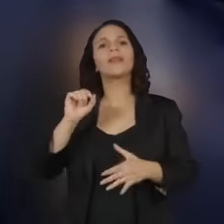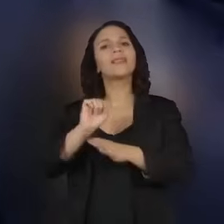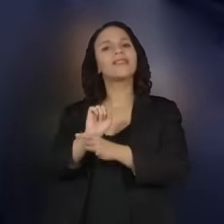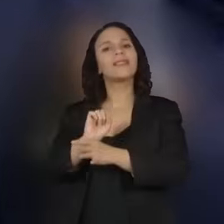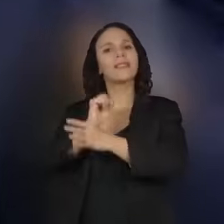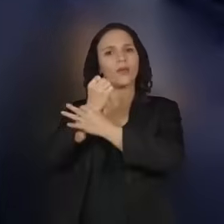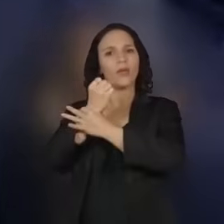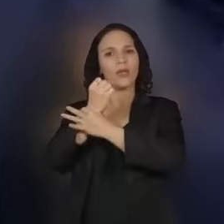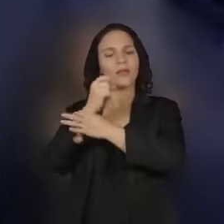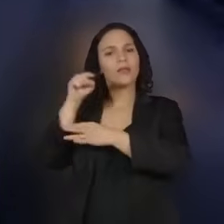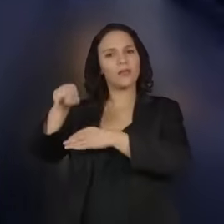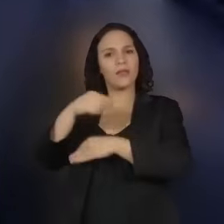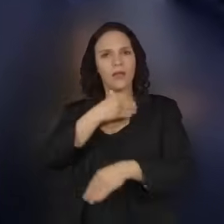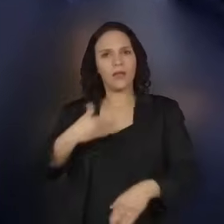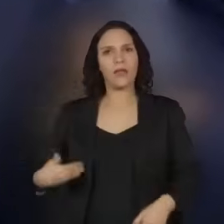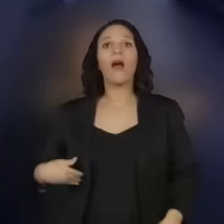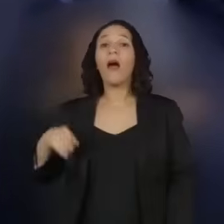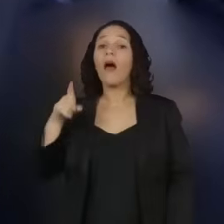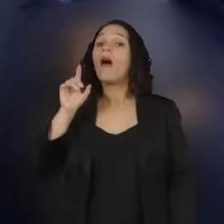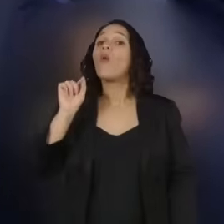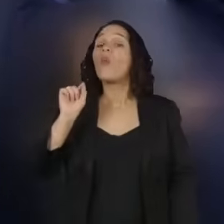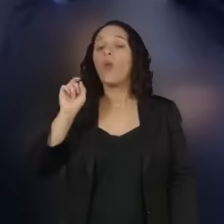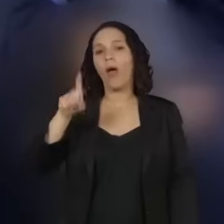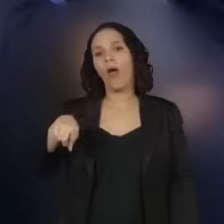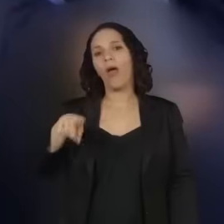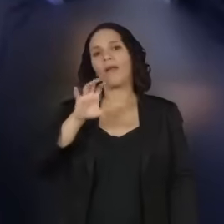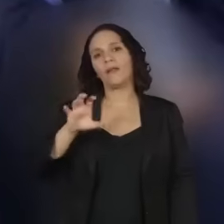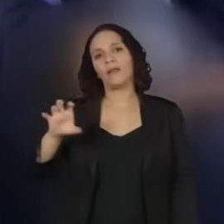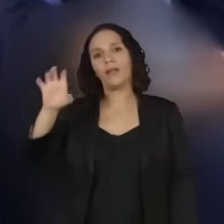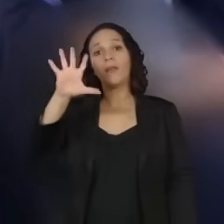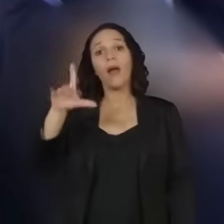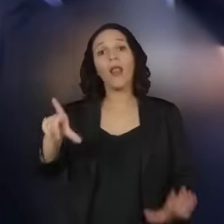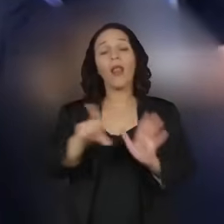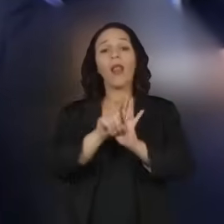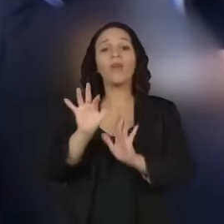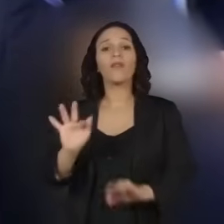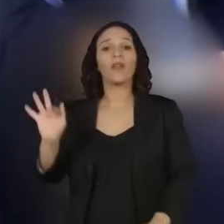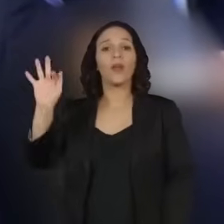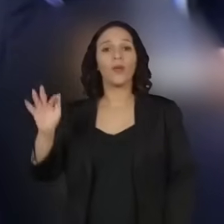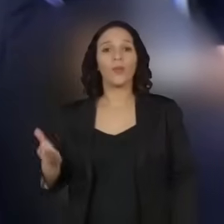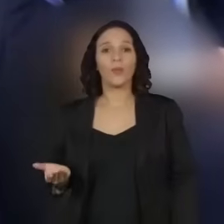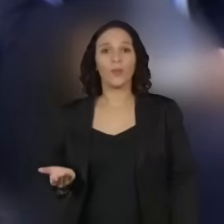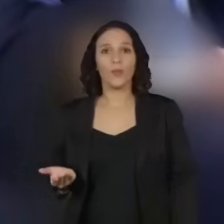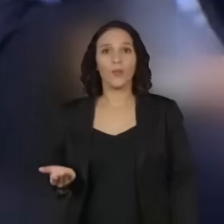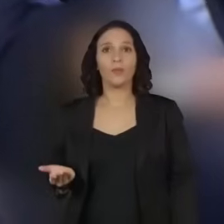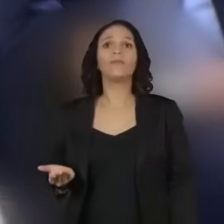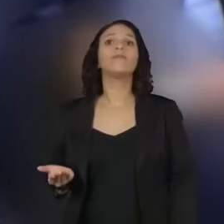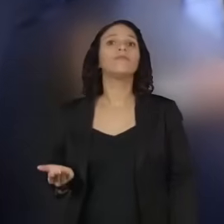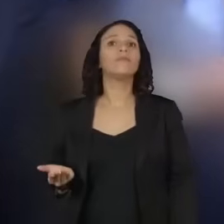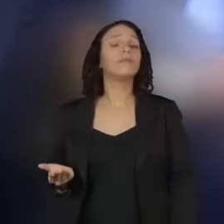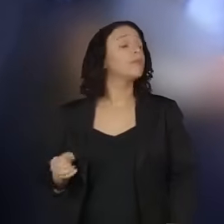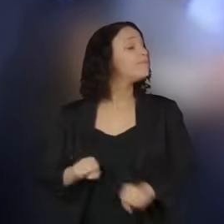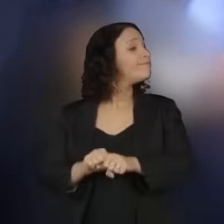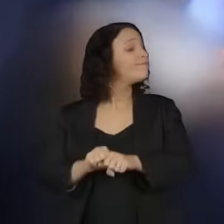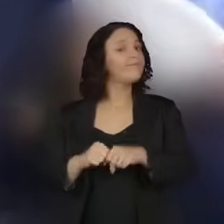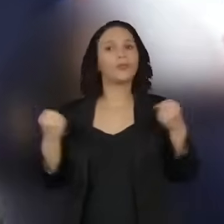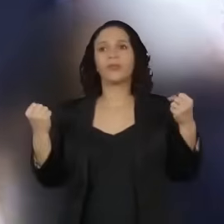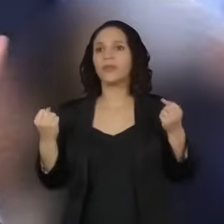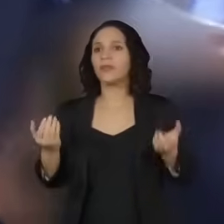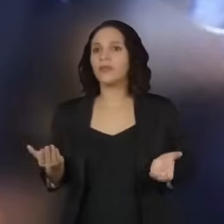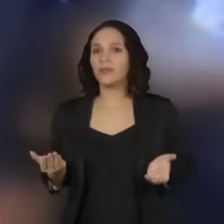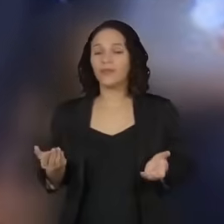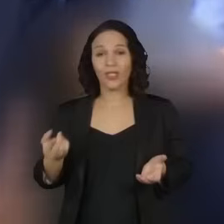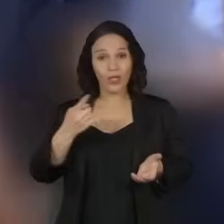dos estados, mas a legislação é federal. É impossível que